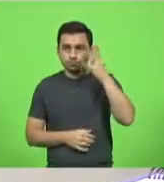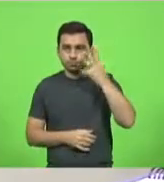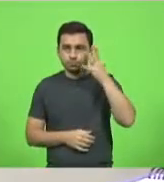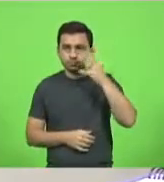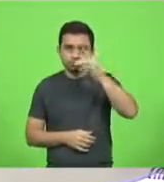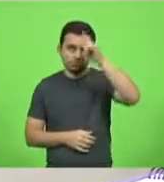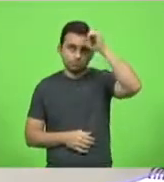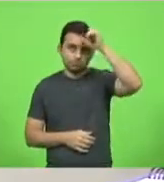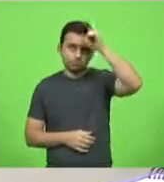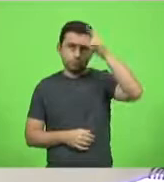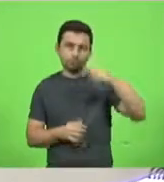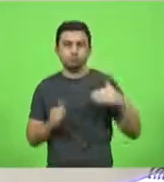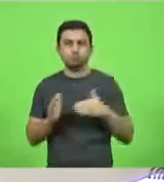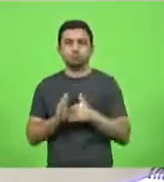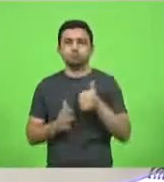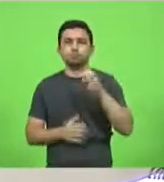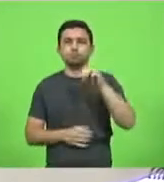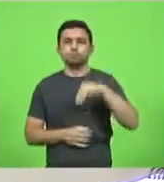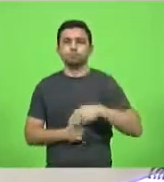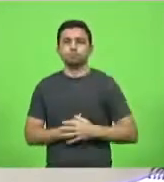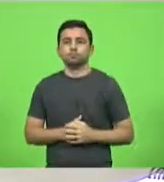Sargento Lima, por até 10 minutos.